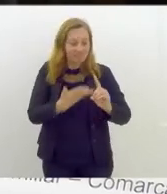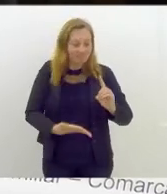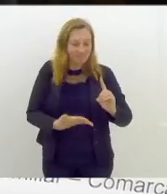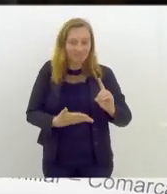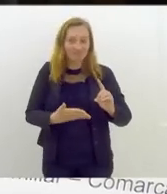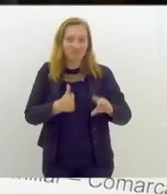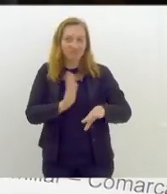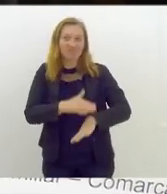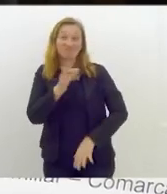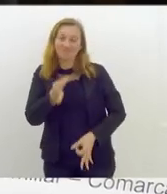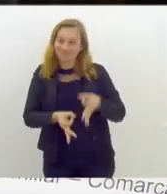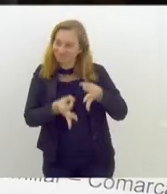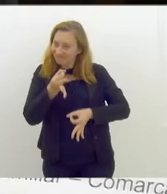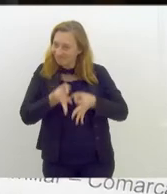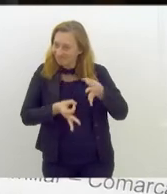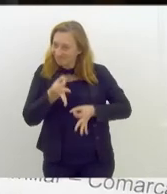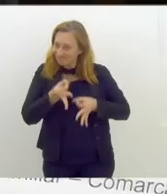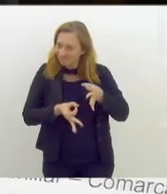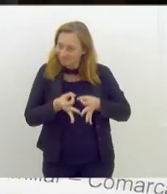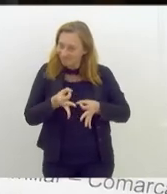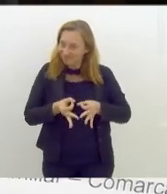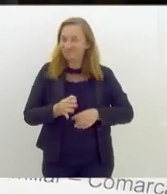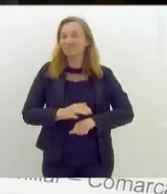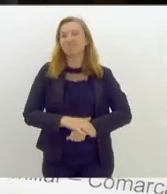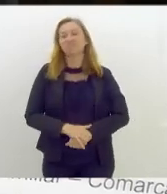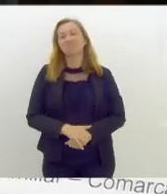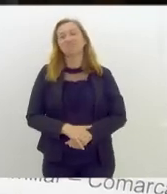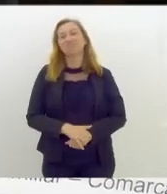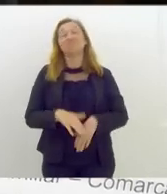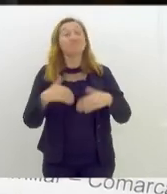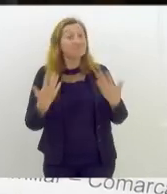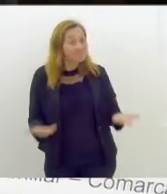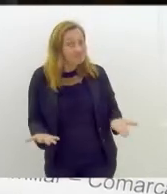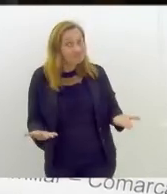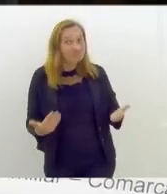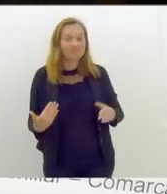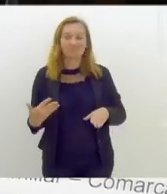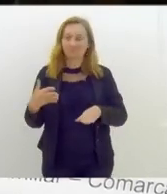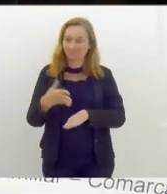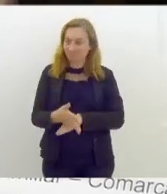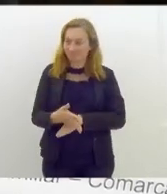do que justa ao desembargador Cinelli. Então, quando eu cheguei,